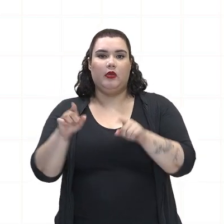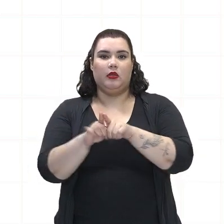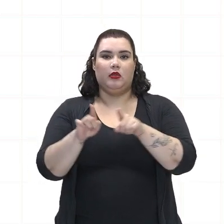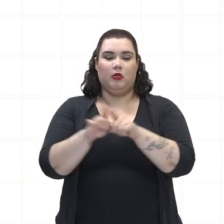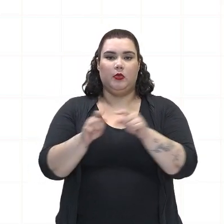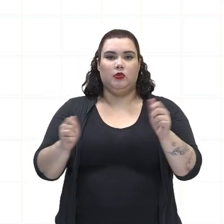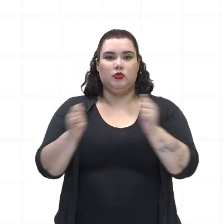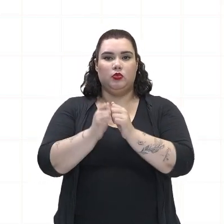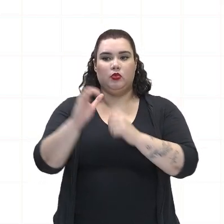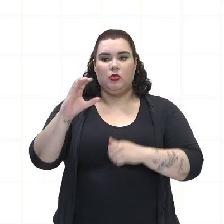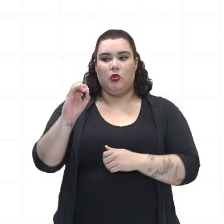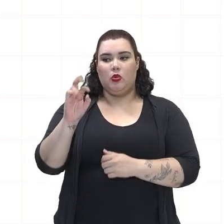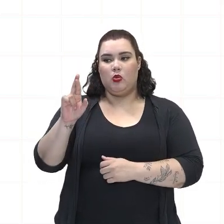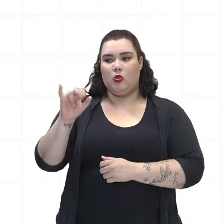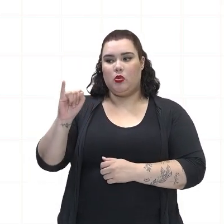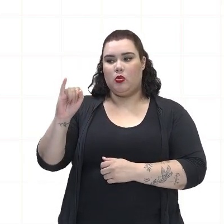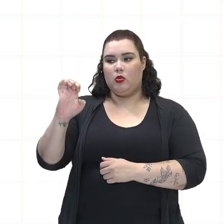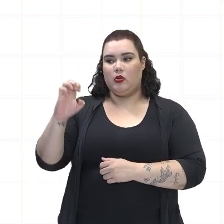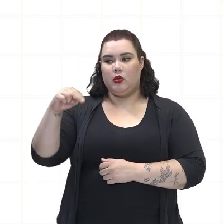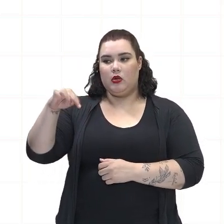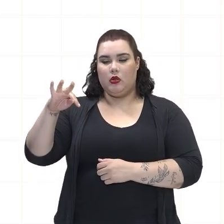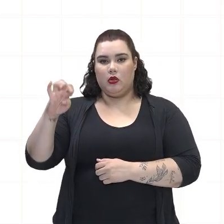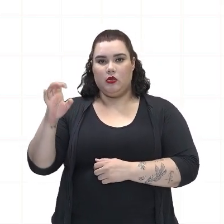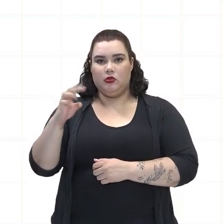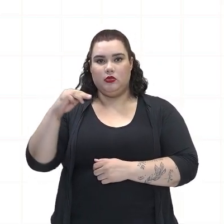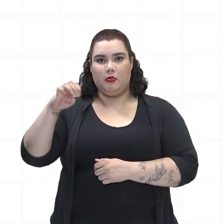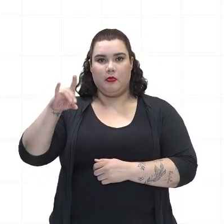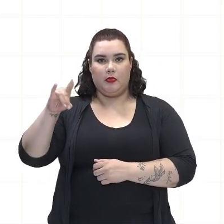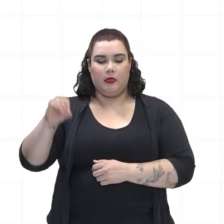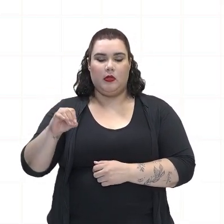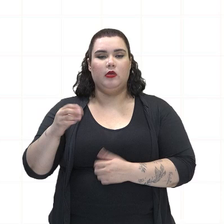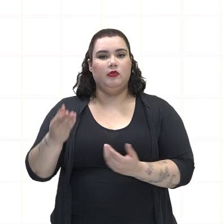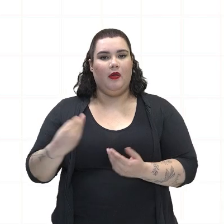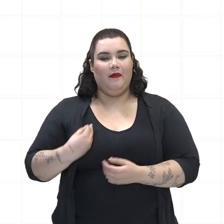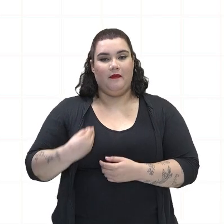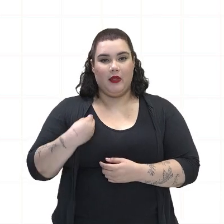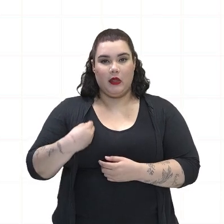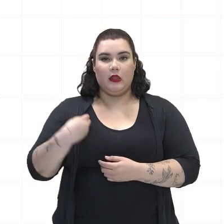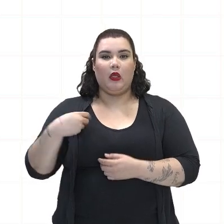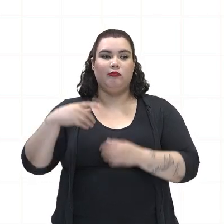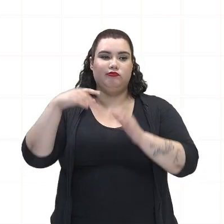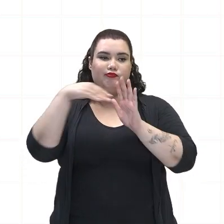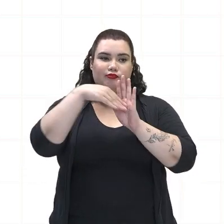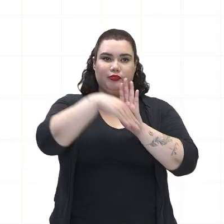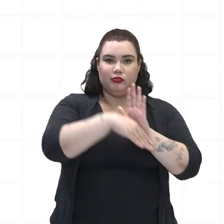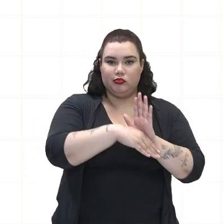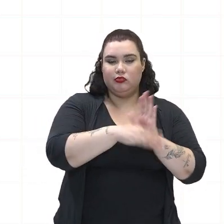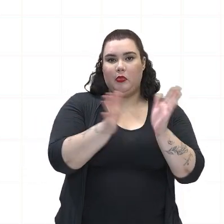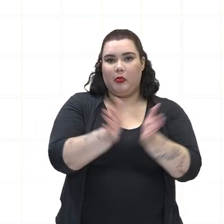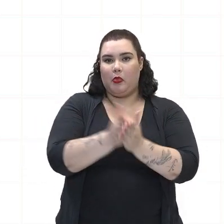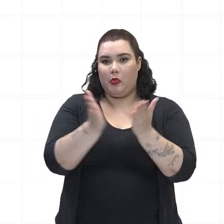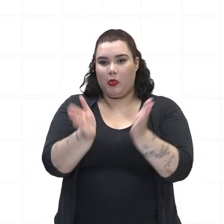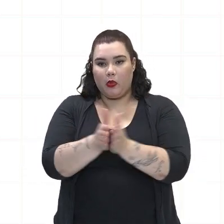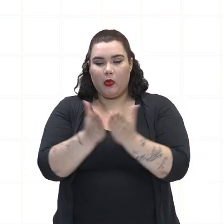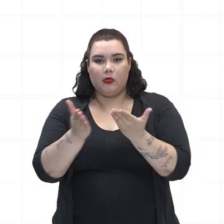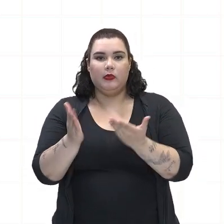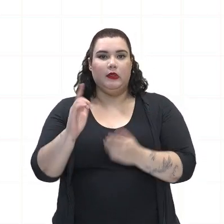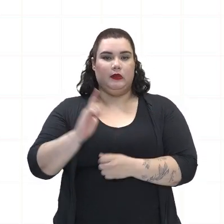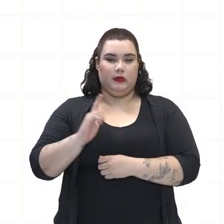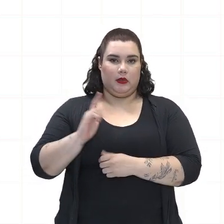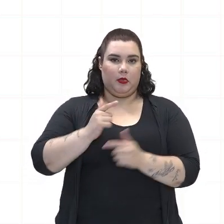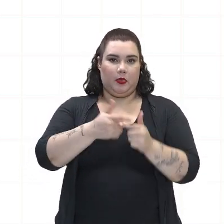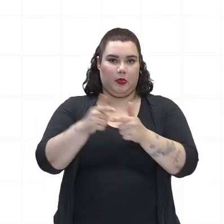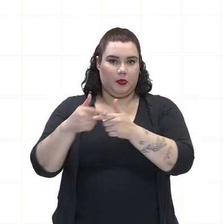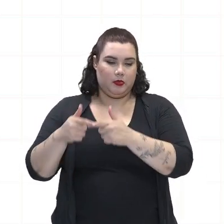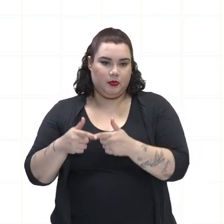Oriente Médio, ainda tem áreas que têm uma qualidade de vida muito baixa, né? A gente tem esses problemas aí relacionados a isso.